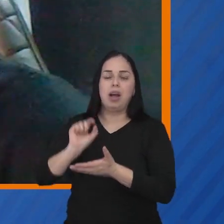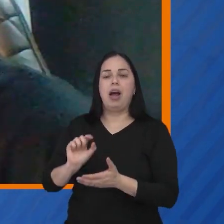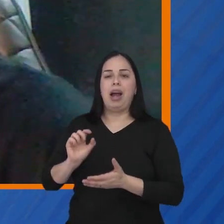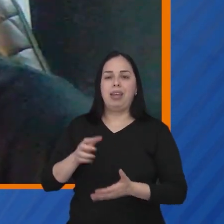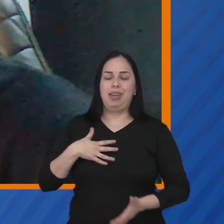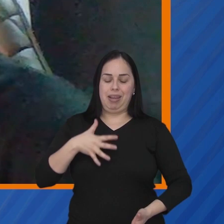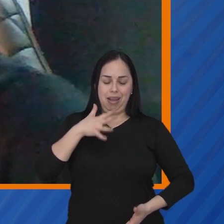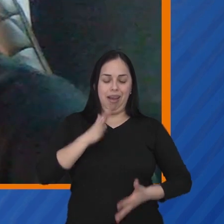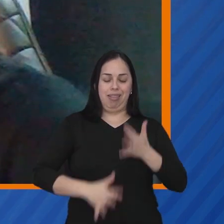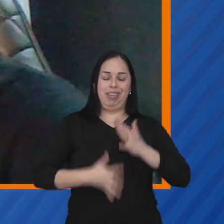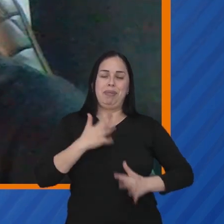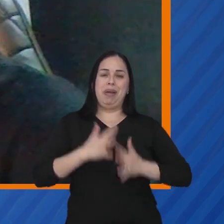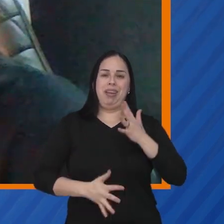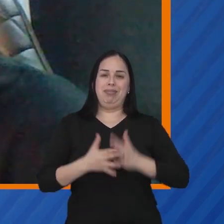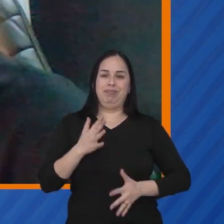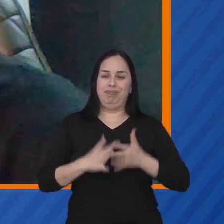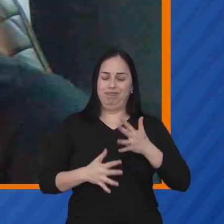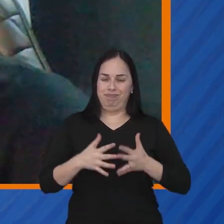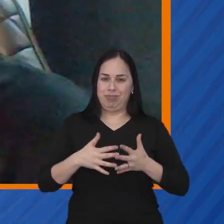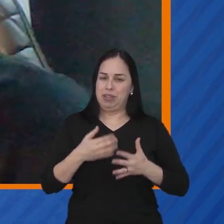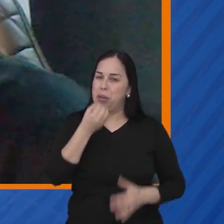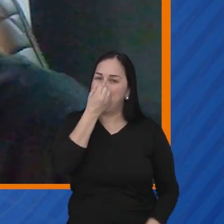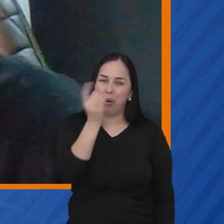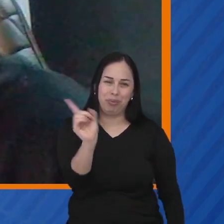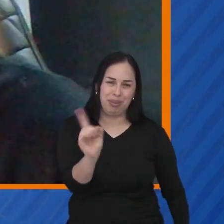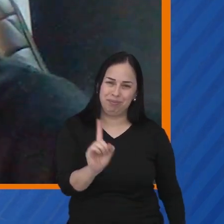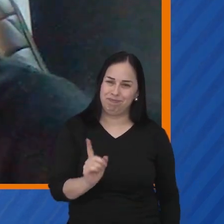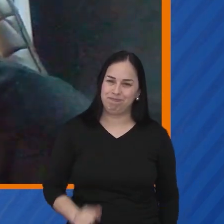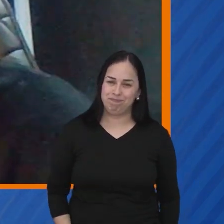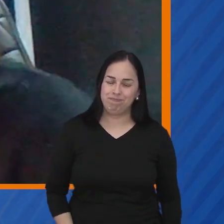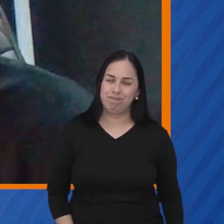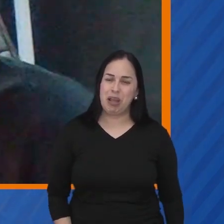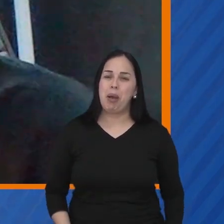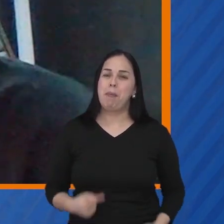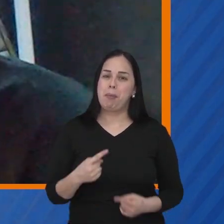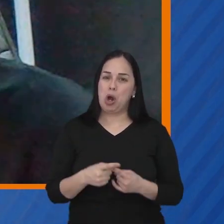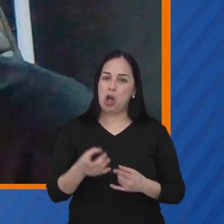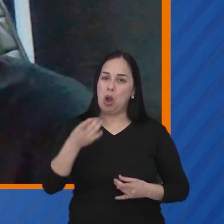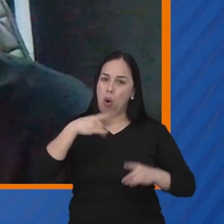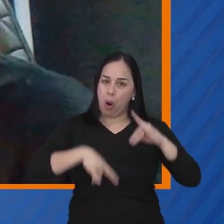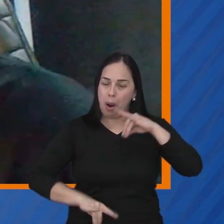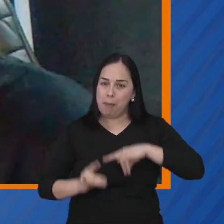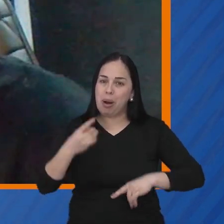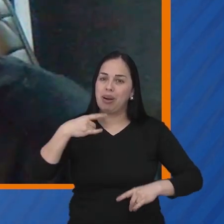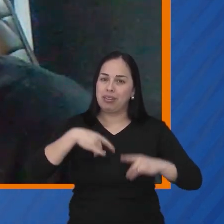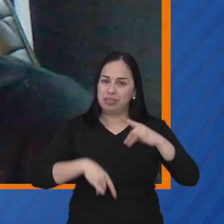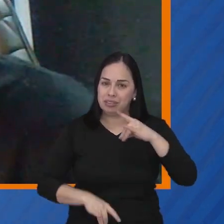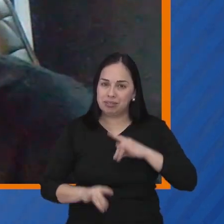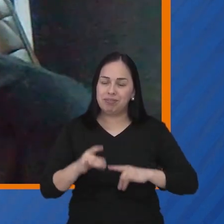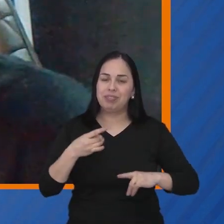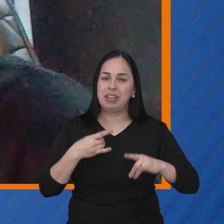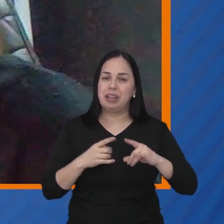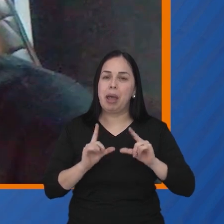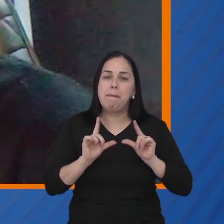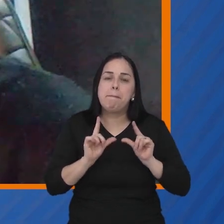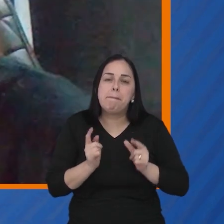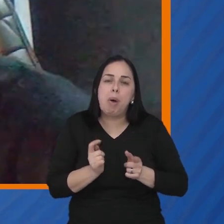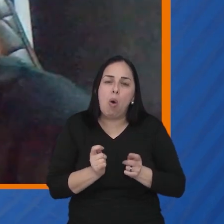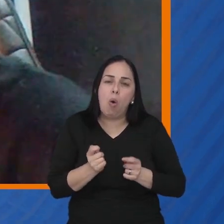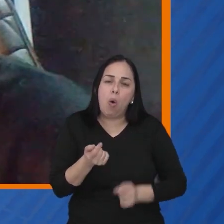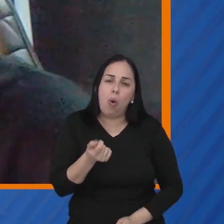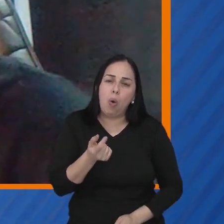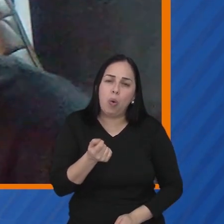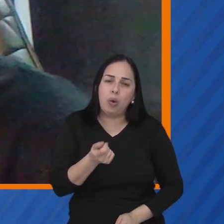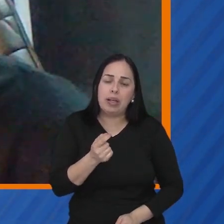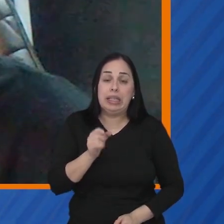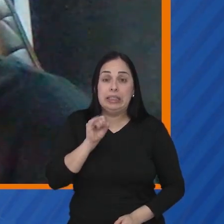humano ele acaba confundindo. Isso não é nada bom. Porque hormônios são substâncias que têm baixíssima quantidade no